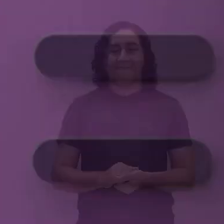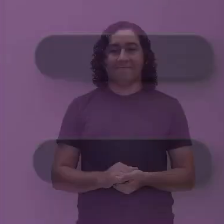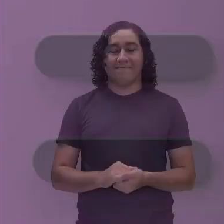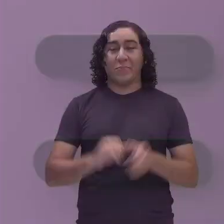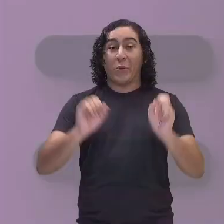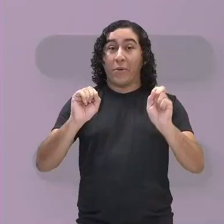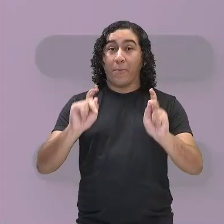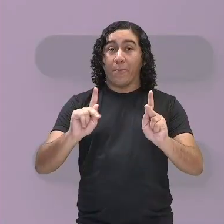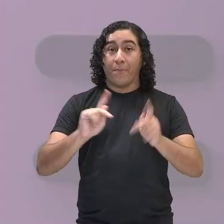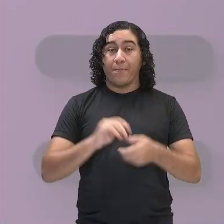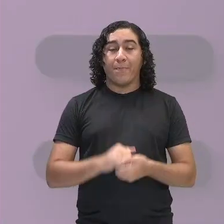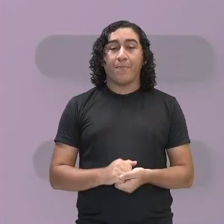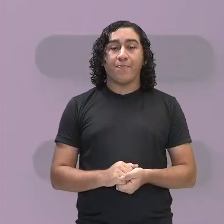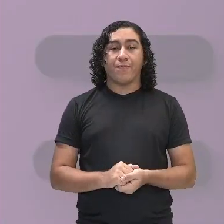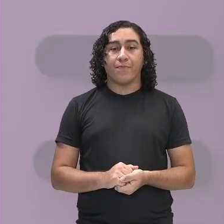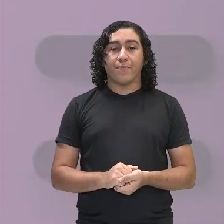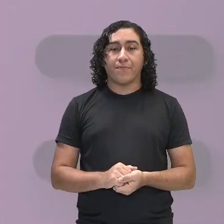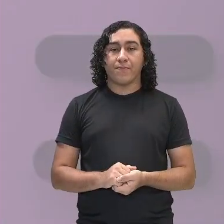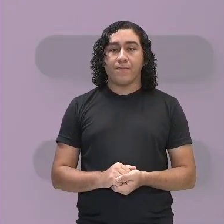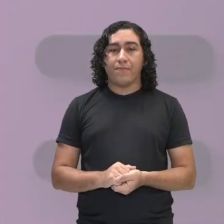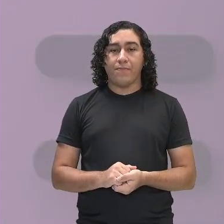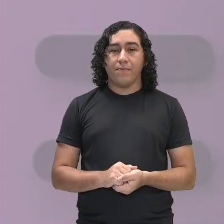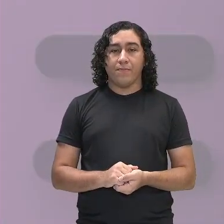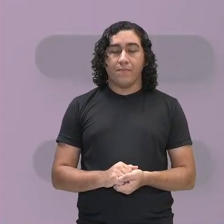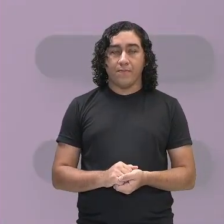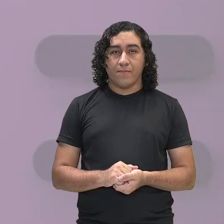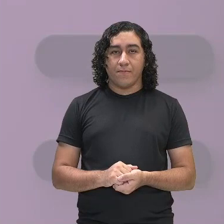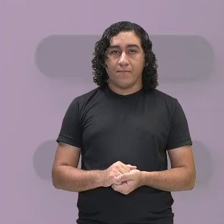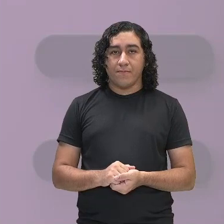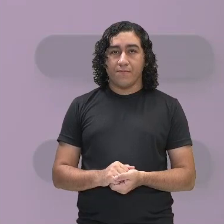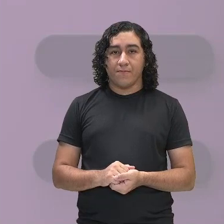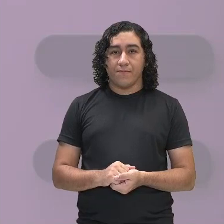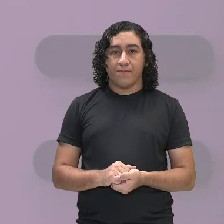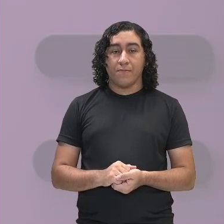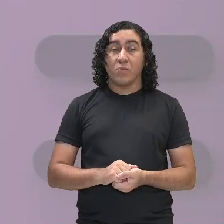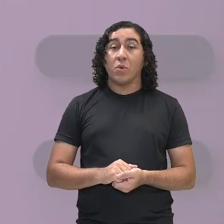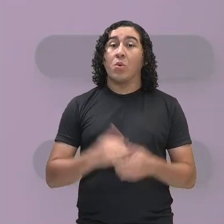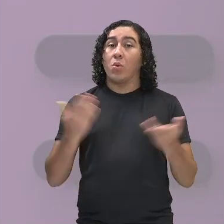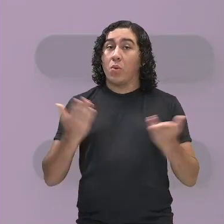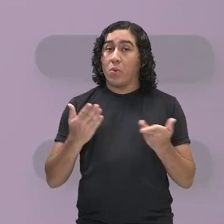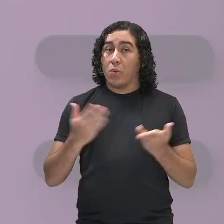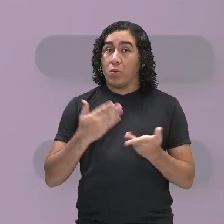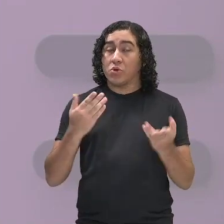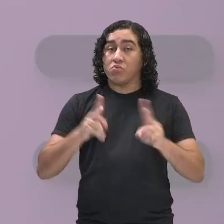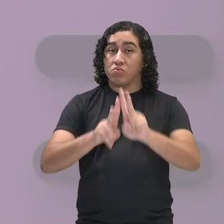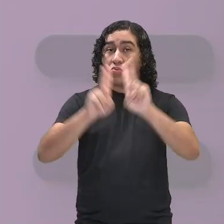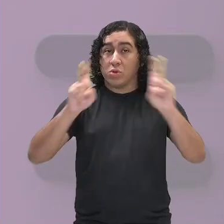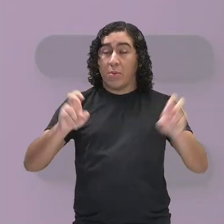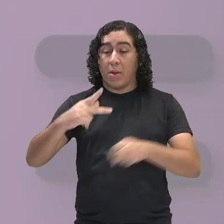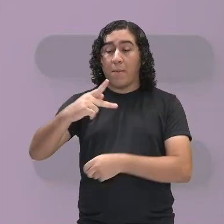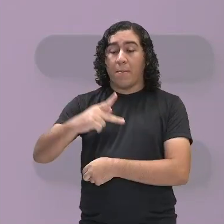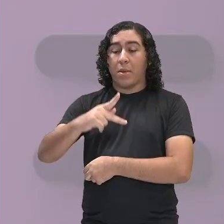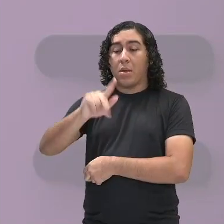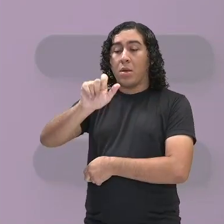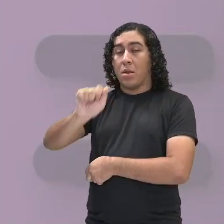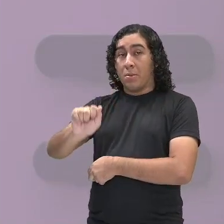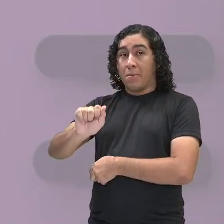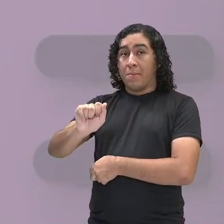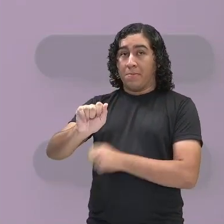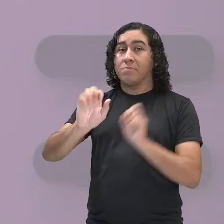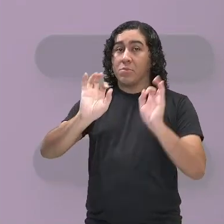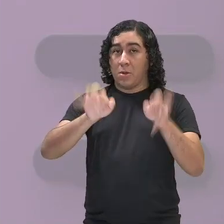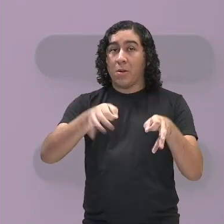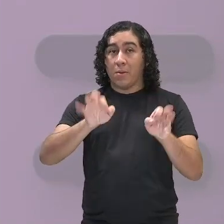Muito bem, muito bem. Então, hoje nós iremos estudar as progressões aritméticas, tá? As